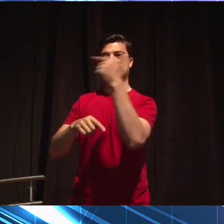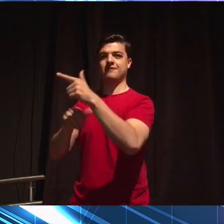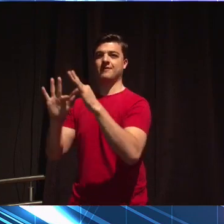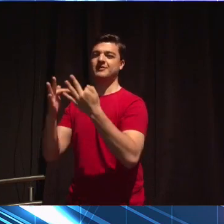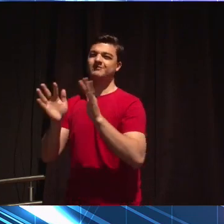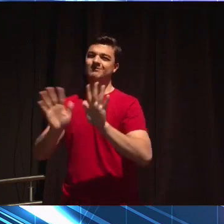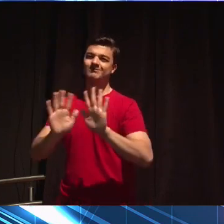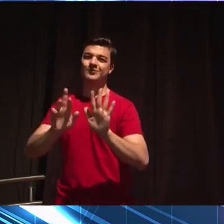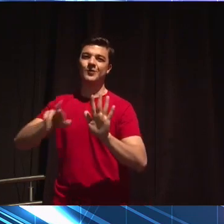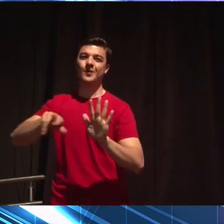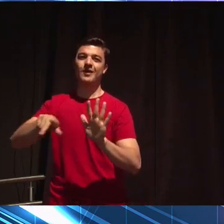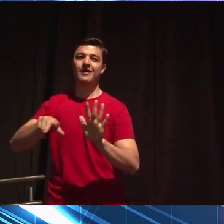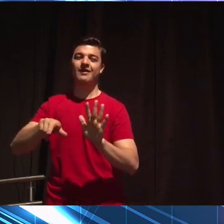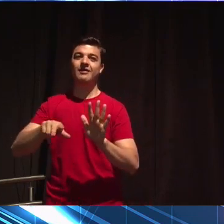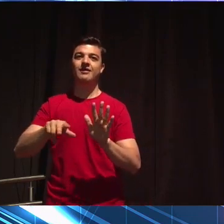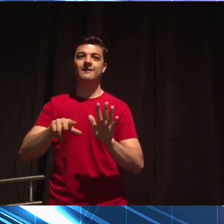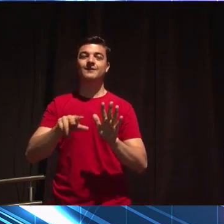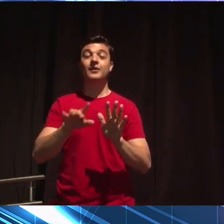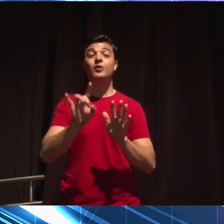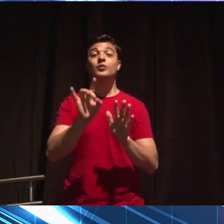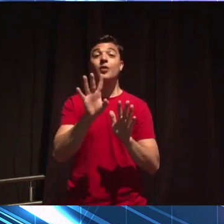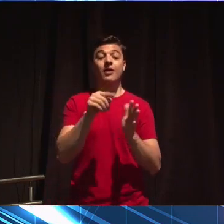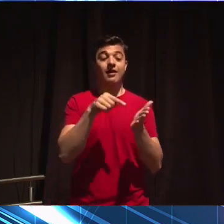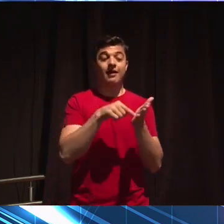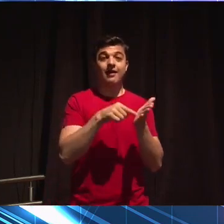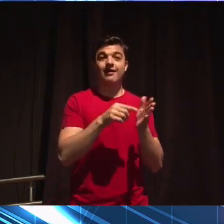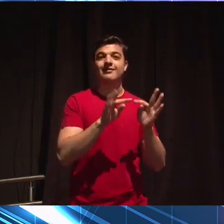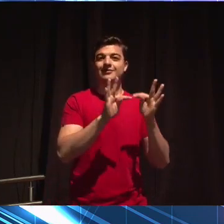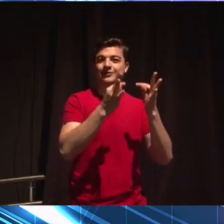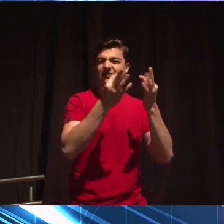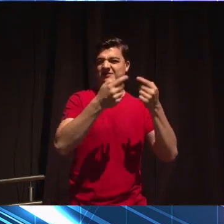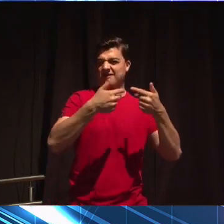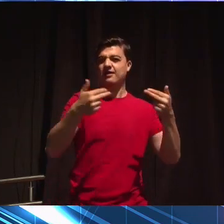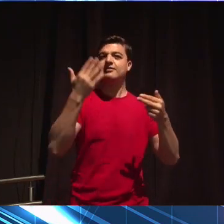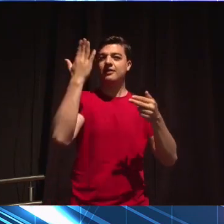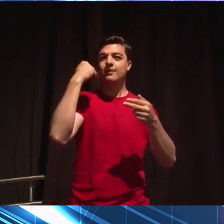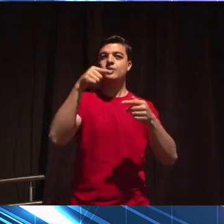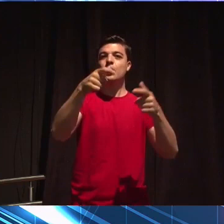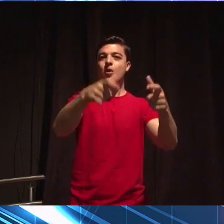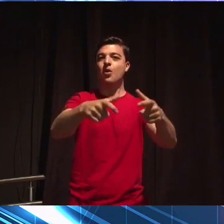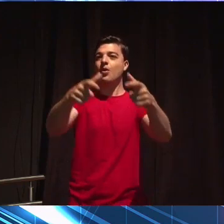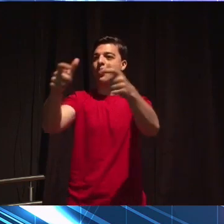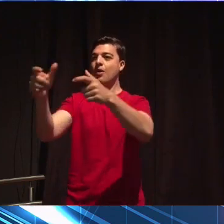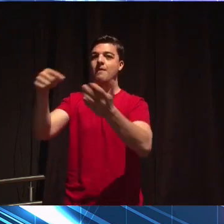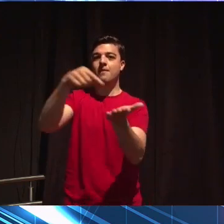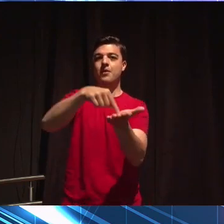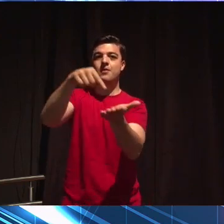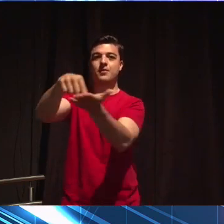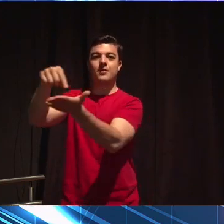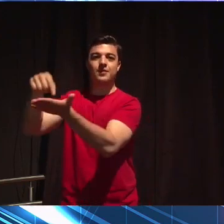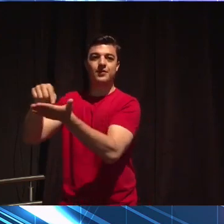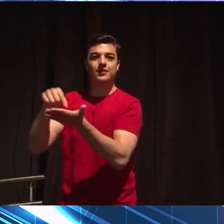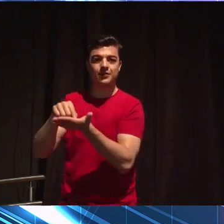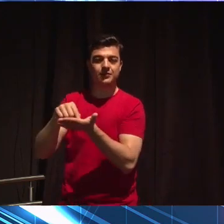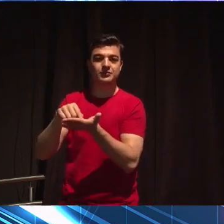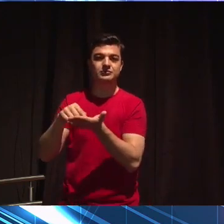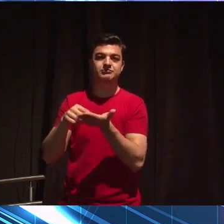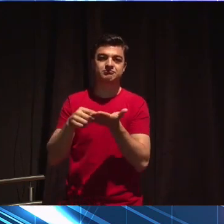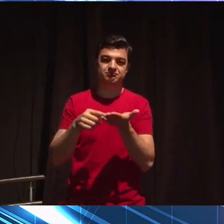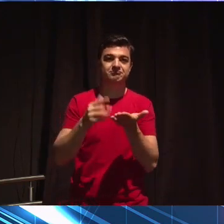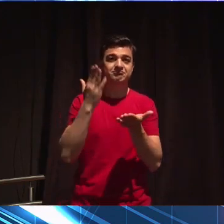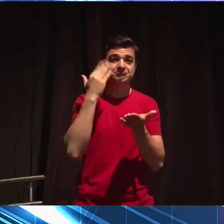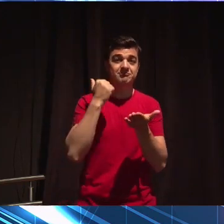que as pessoas próximas de nós não sabem. Embora as pessoas próximas de nós saibam de coisas de nós que as máquinas também não